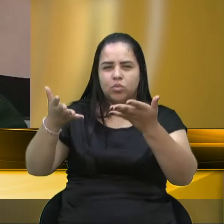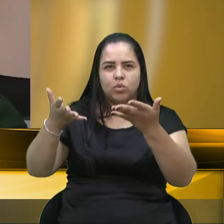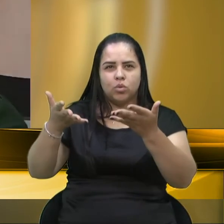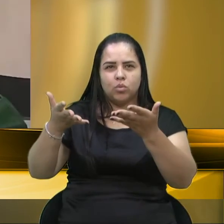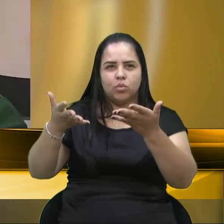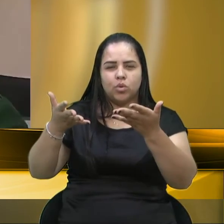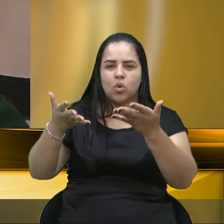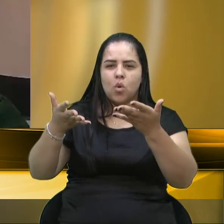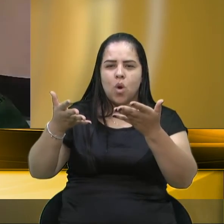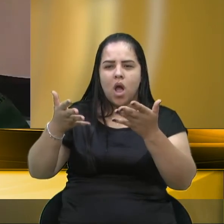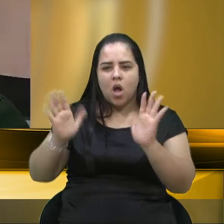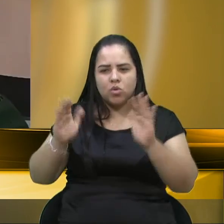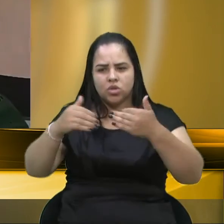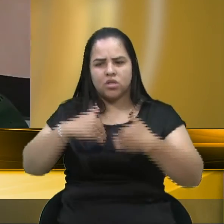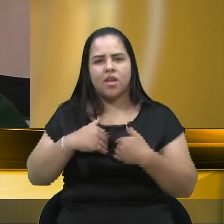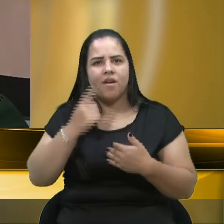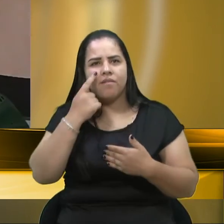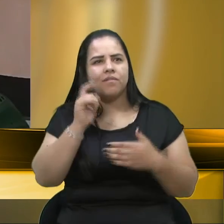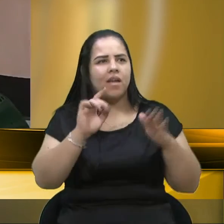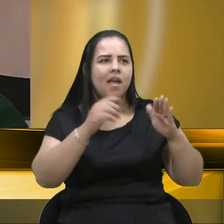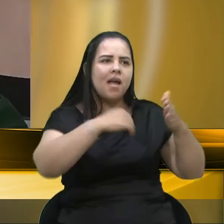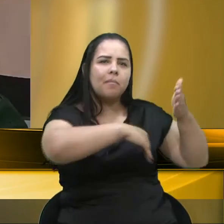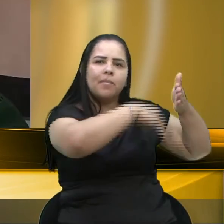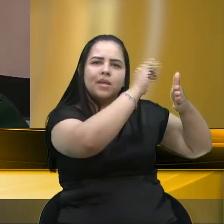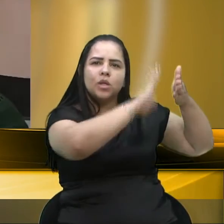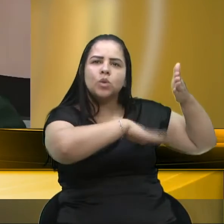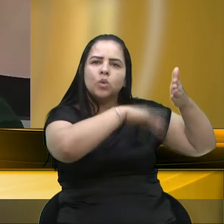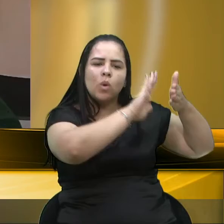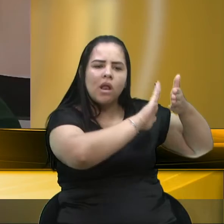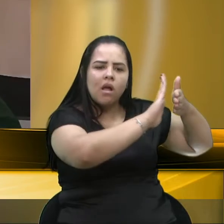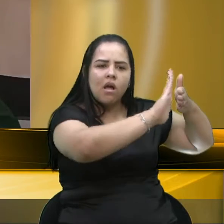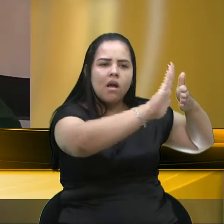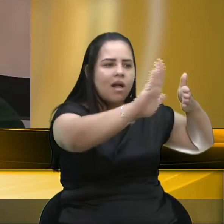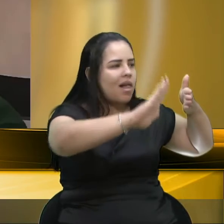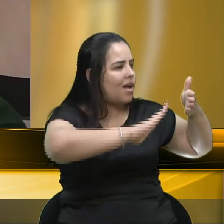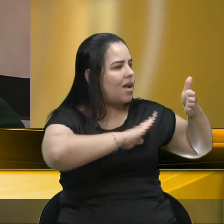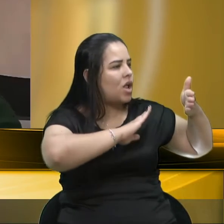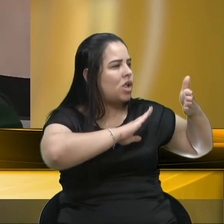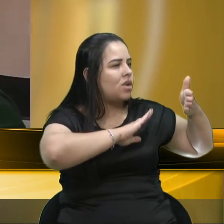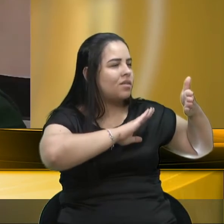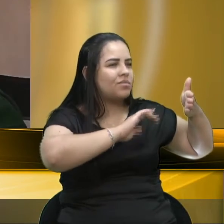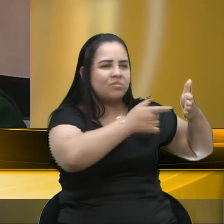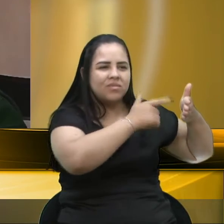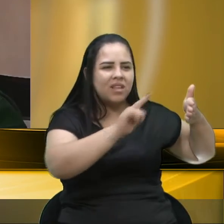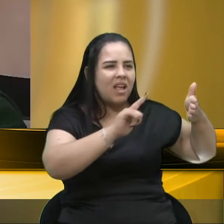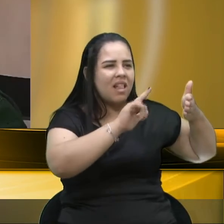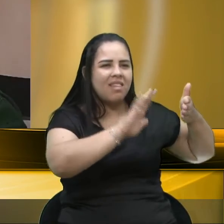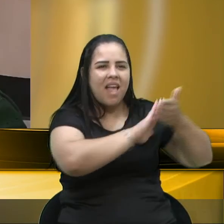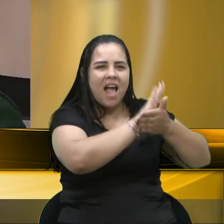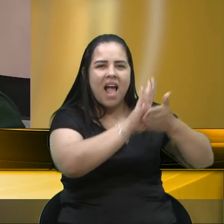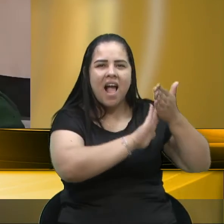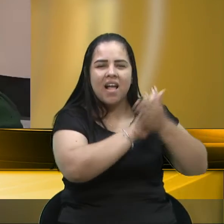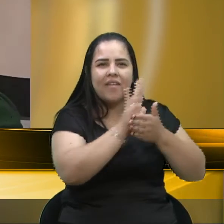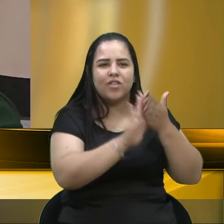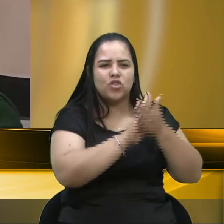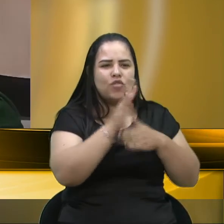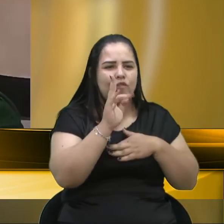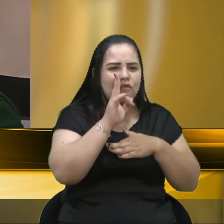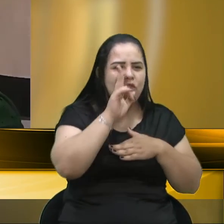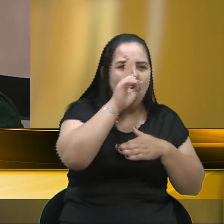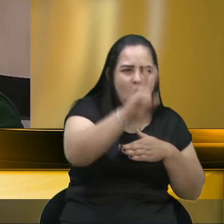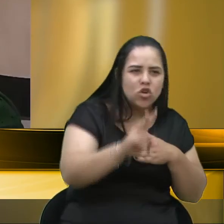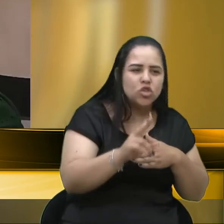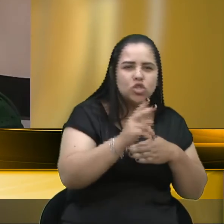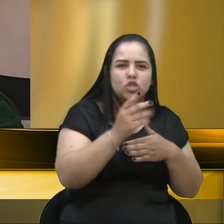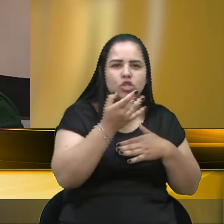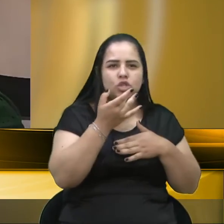as paredes numa cor neutra, sem quadros, sem cores gritantes. Todo o